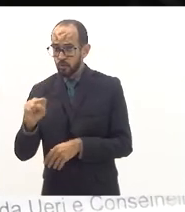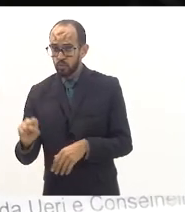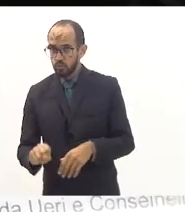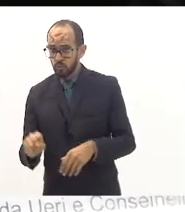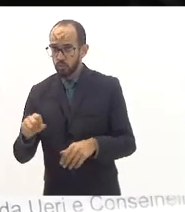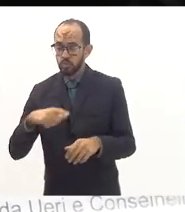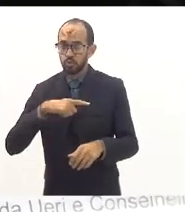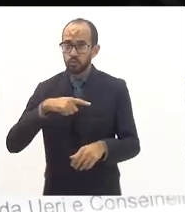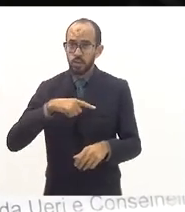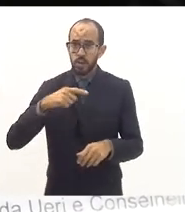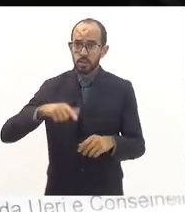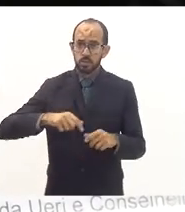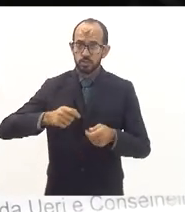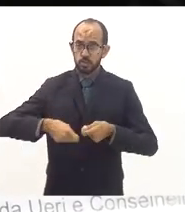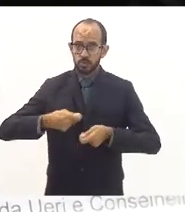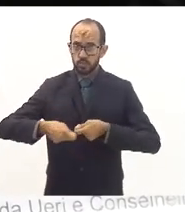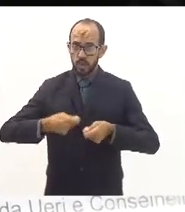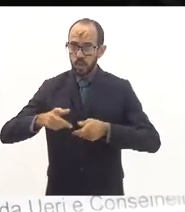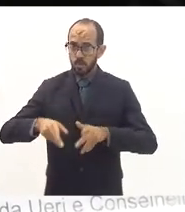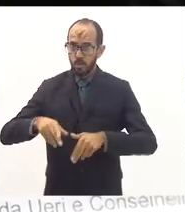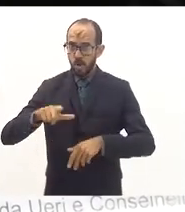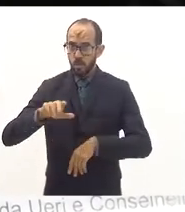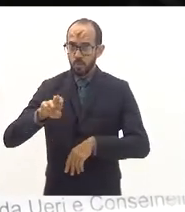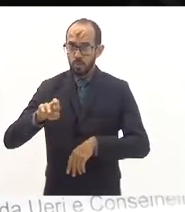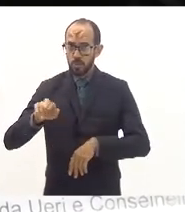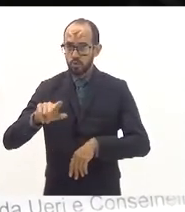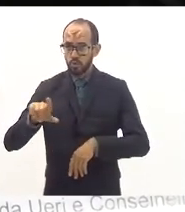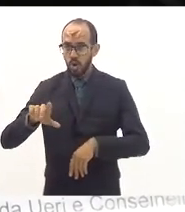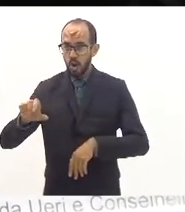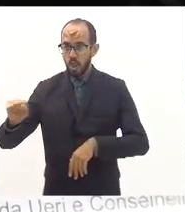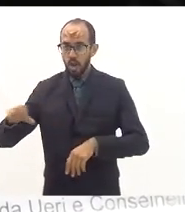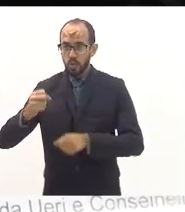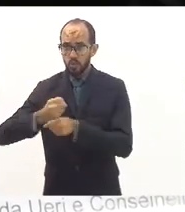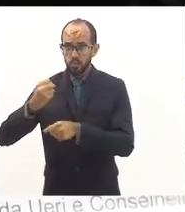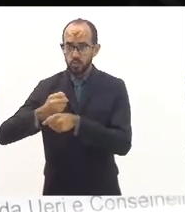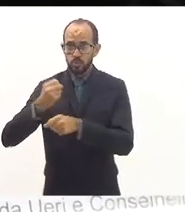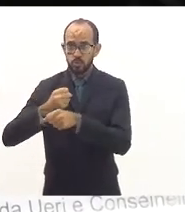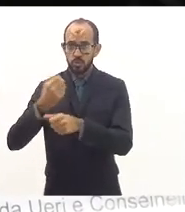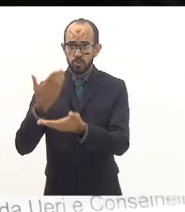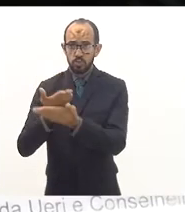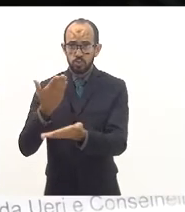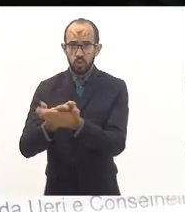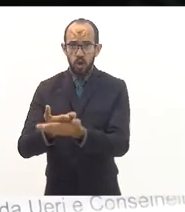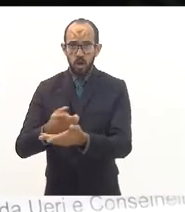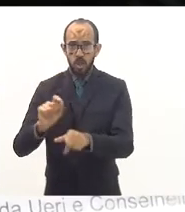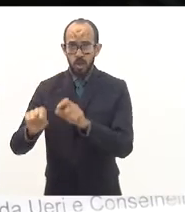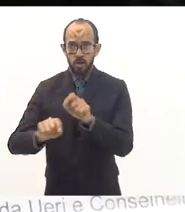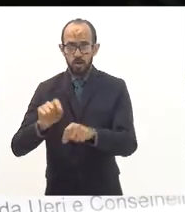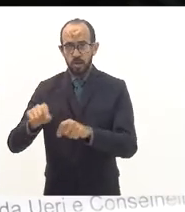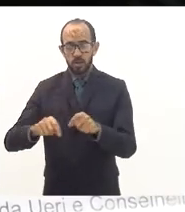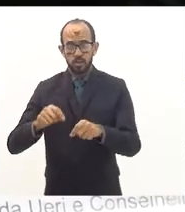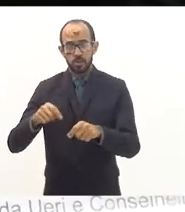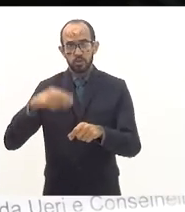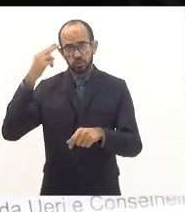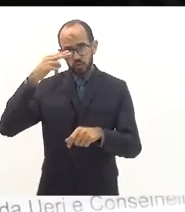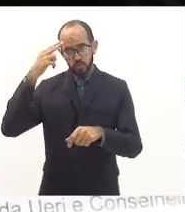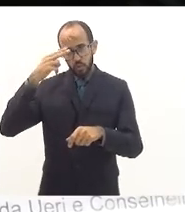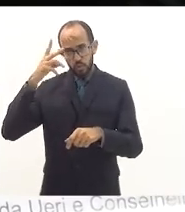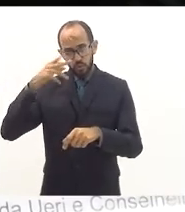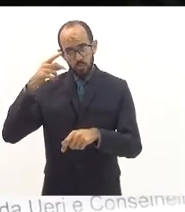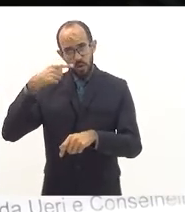dirigente como Leonel Brizola, um construtor de escolas e de sonhos como Leonel Brizola, a